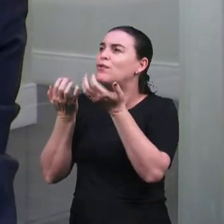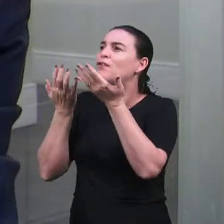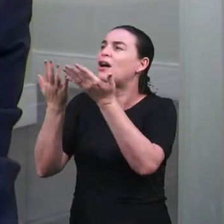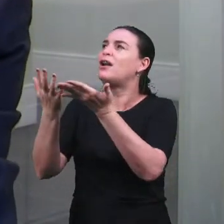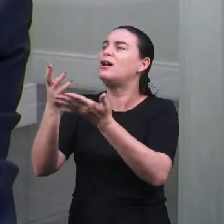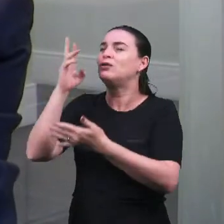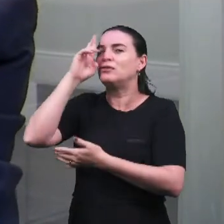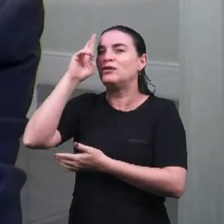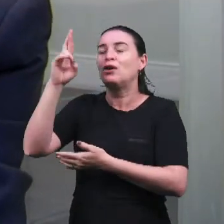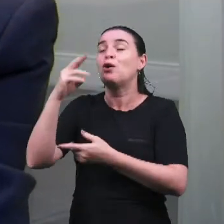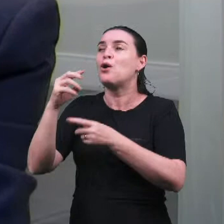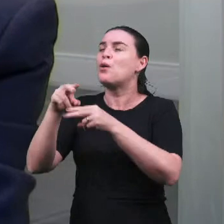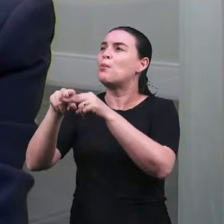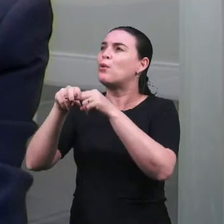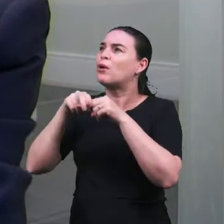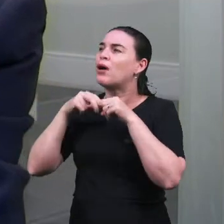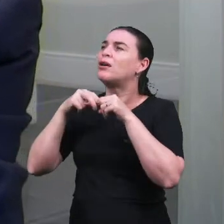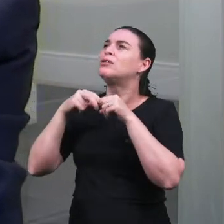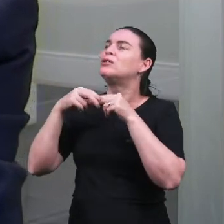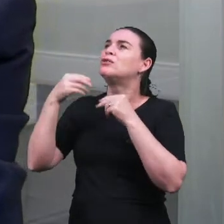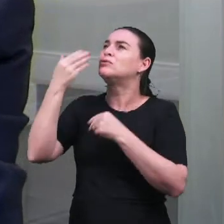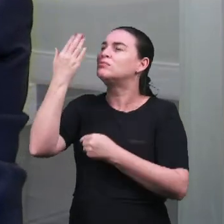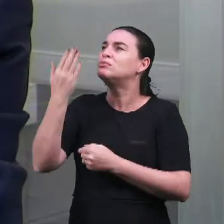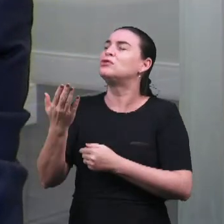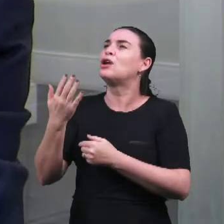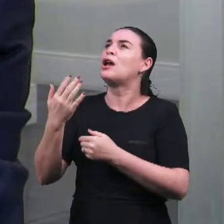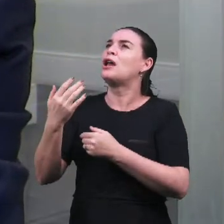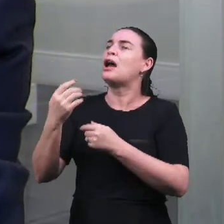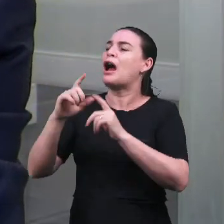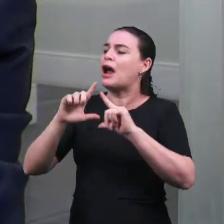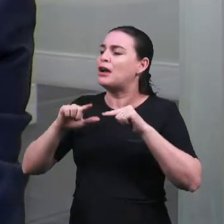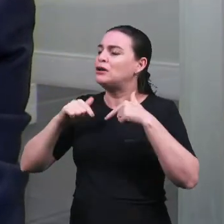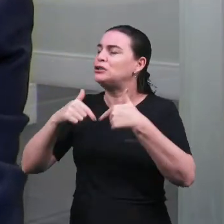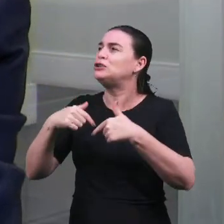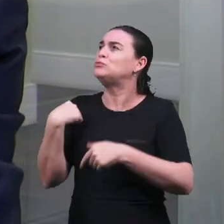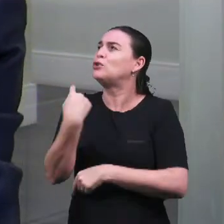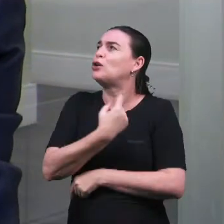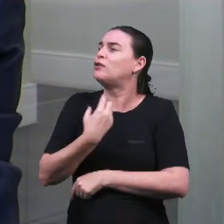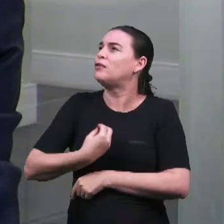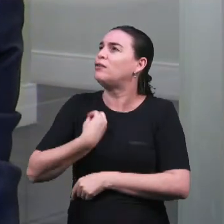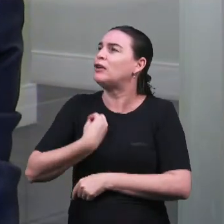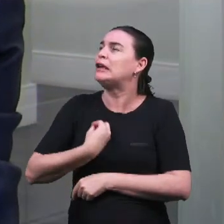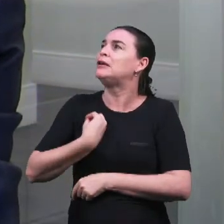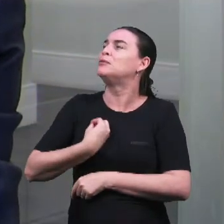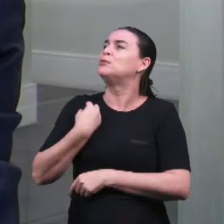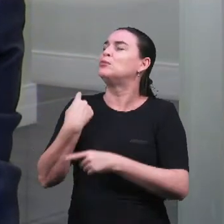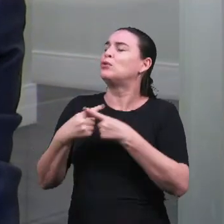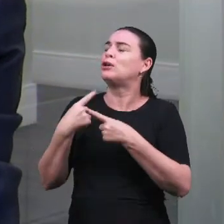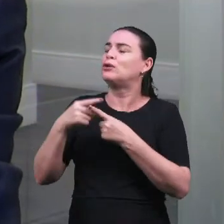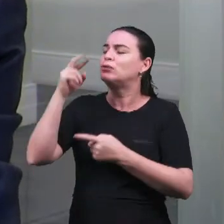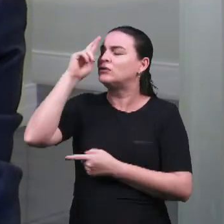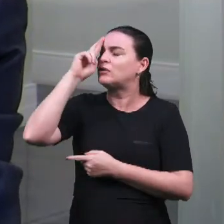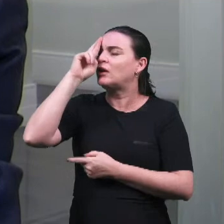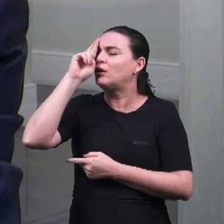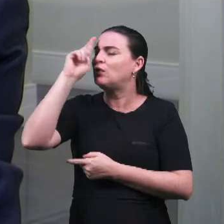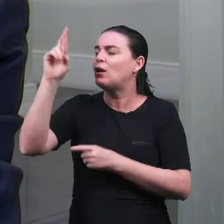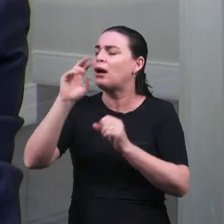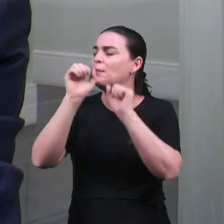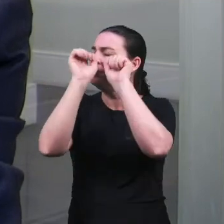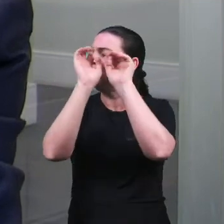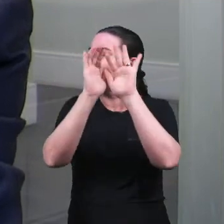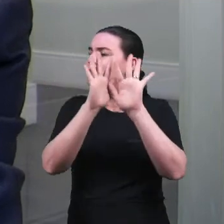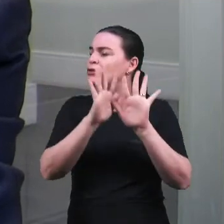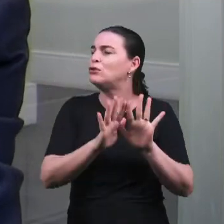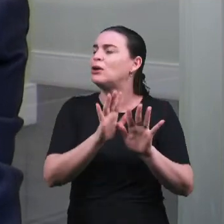Nele existimos, nele nos movemos, nele nós vivemos, mas que o Senhor recompense cada ovelha dessa pelo carinho,